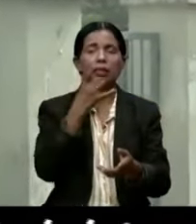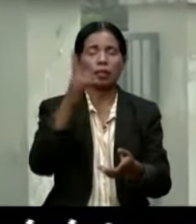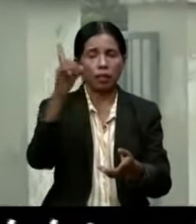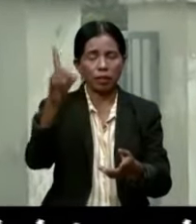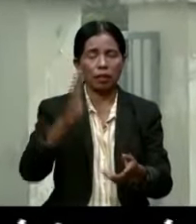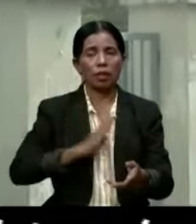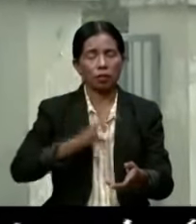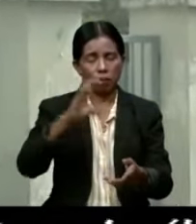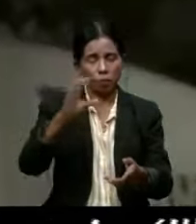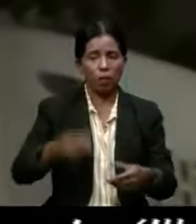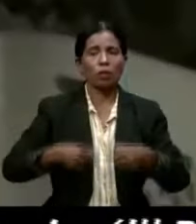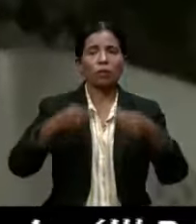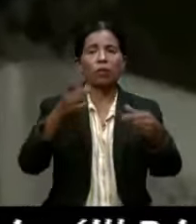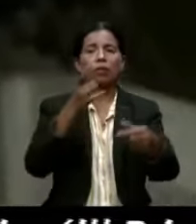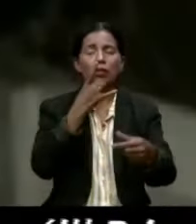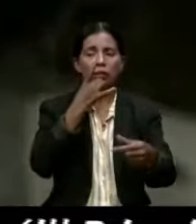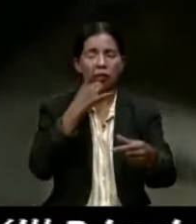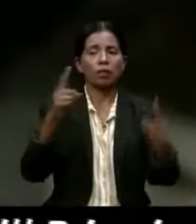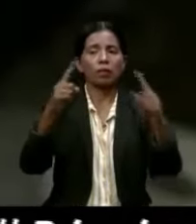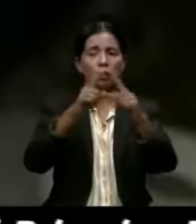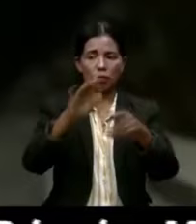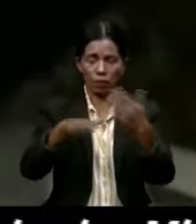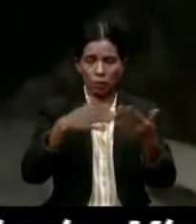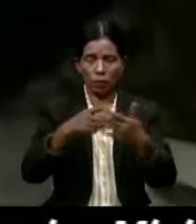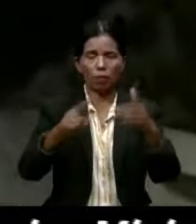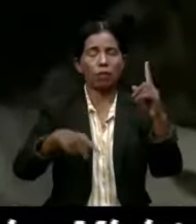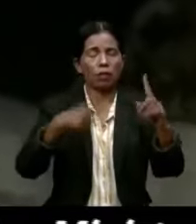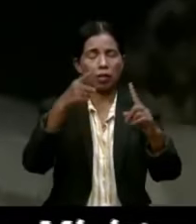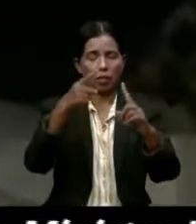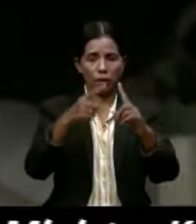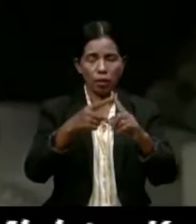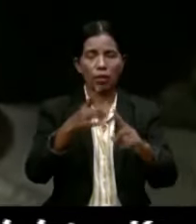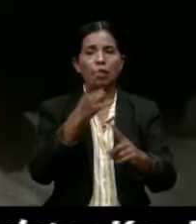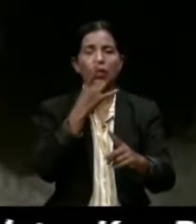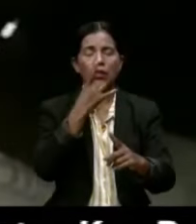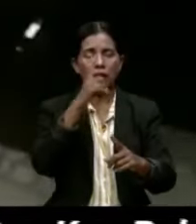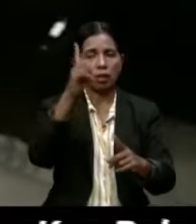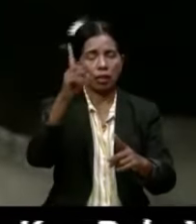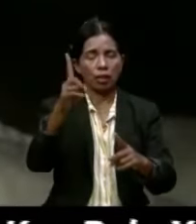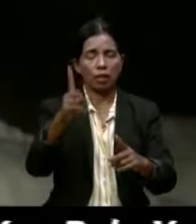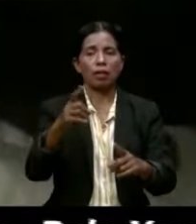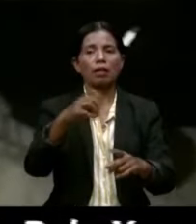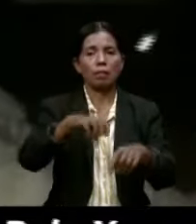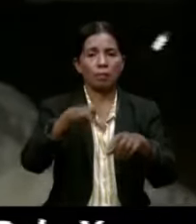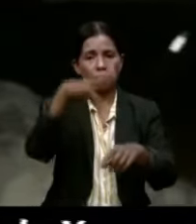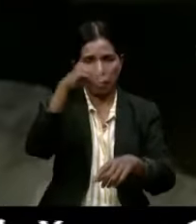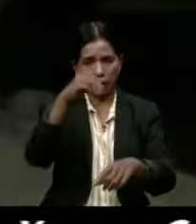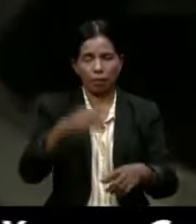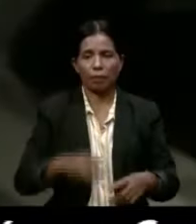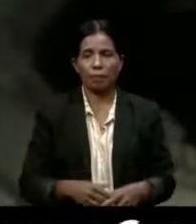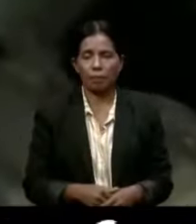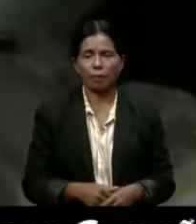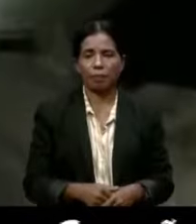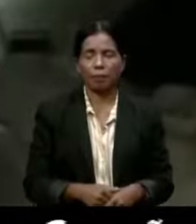bele oferece energia elétrica ba komunidade sira, wen hira subestensão elétrica ide hetan failansu. Ite problema zile